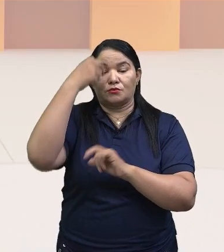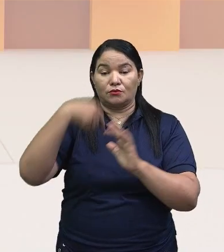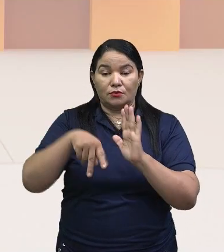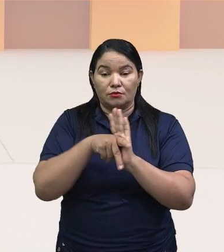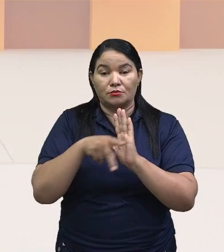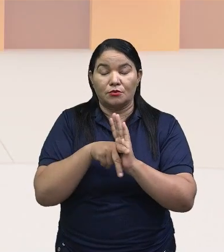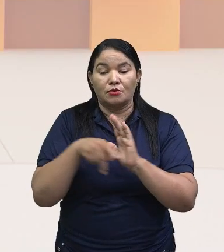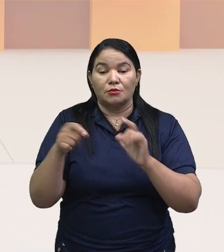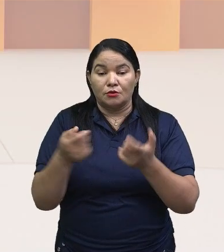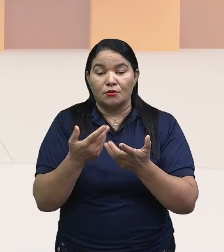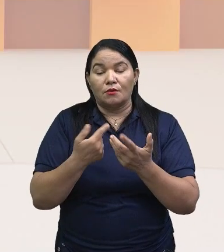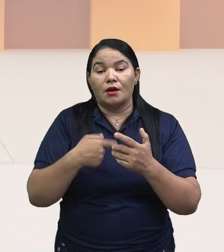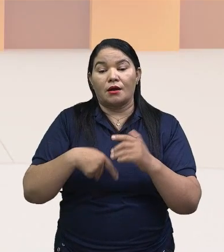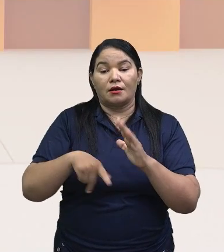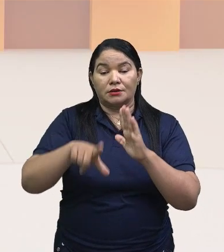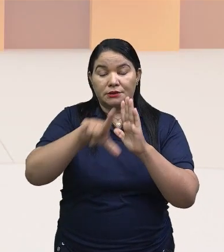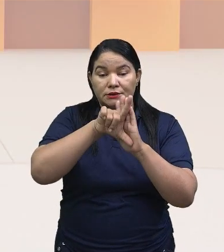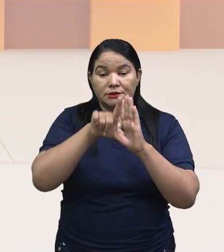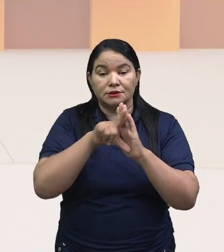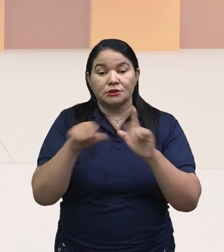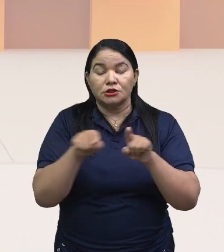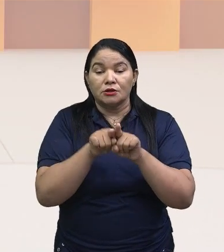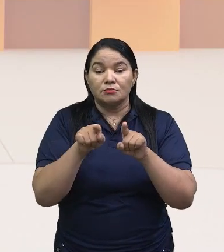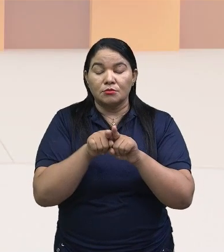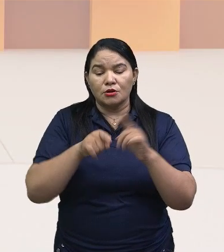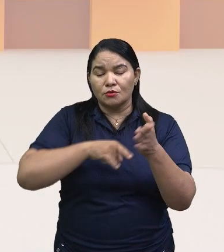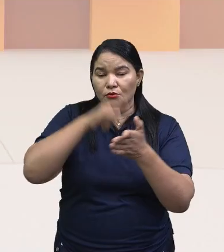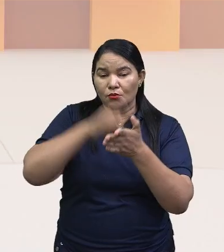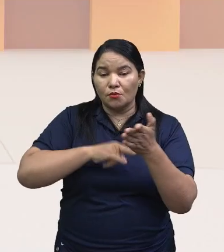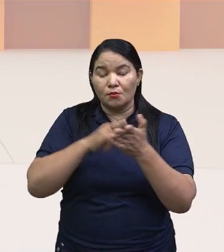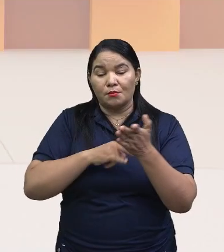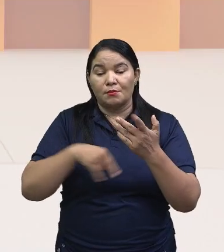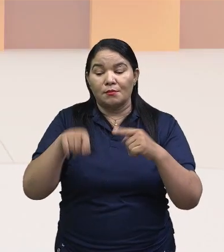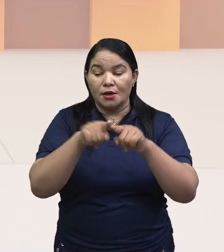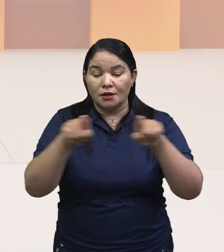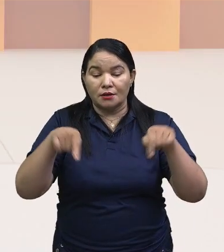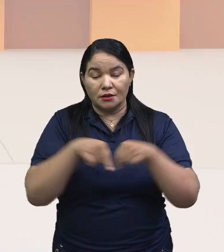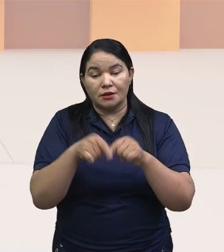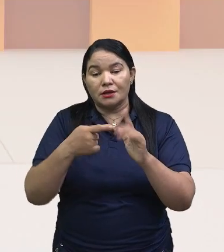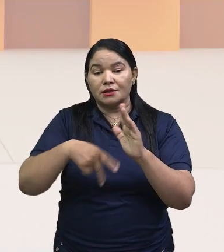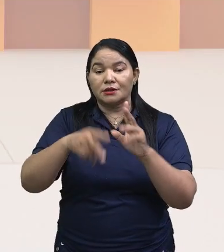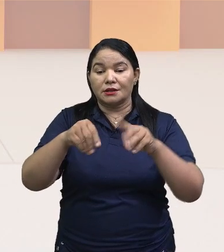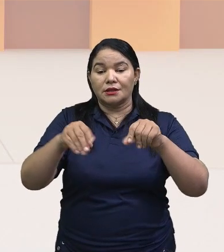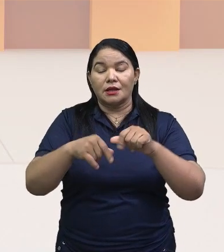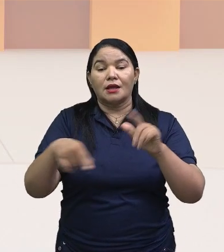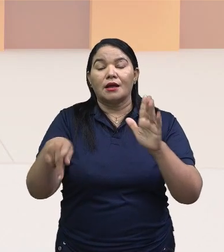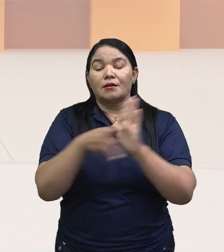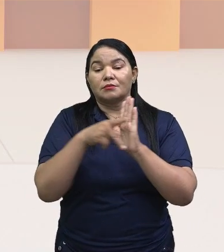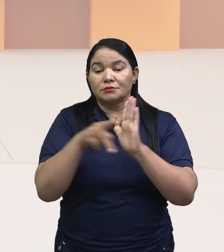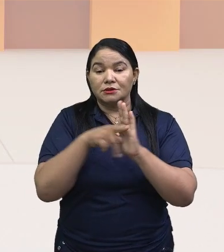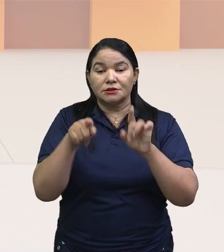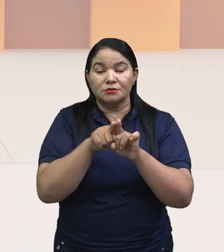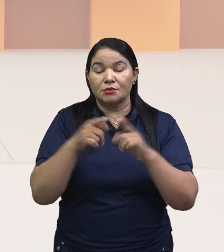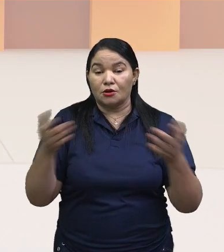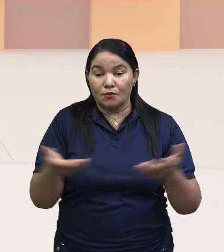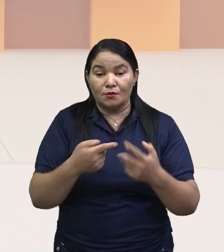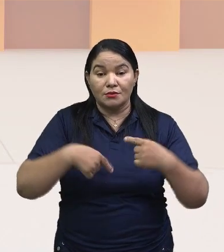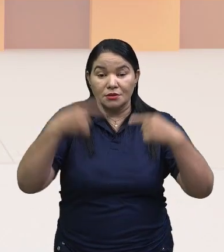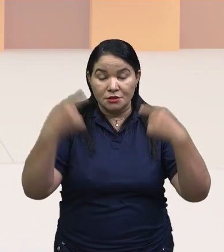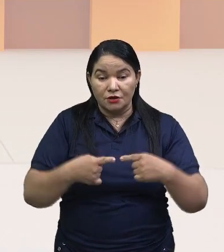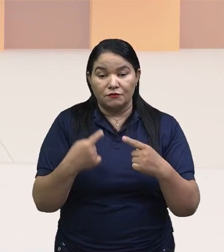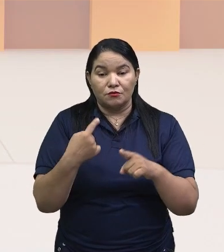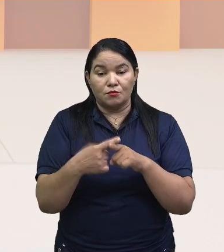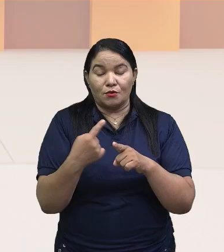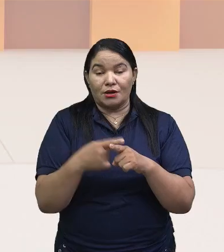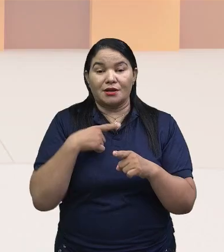No entanto, a luta pela demarcação de terras, ela permanece sendo um desafio, né, com conflitos